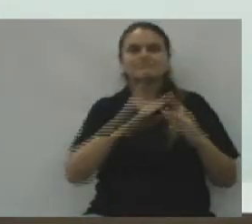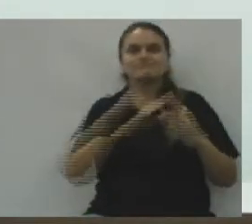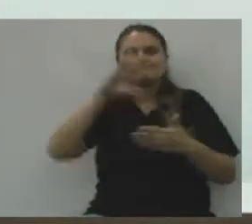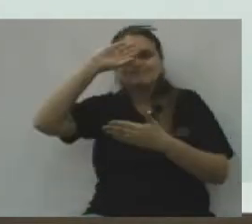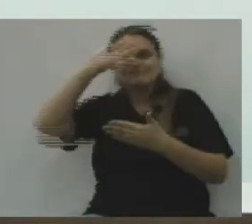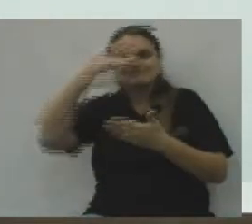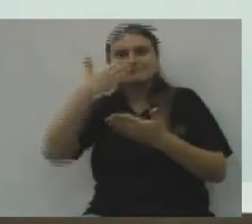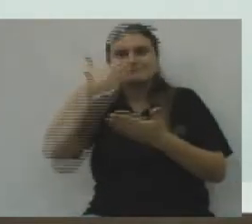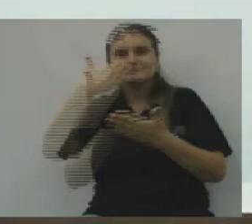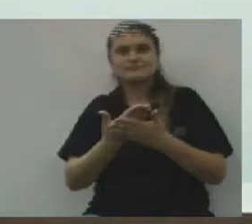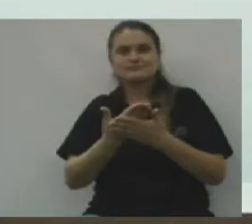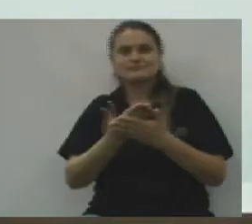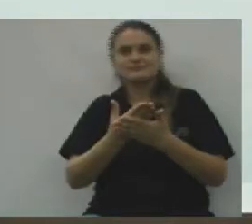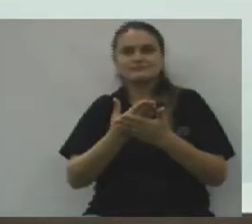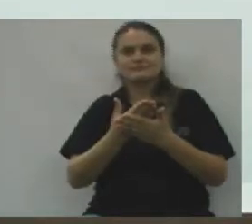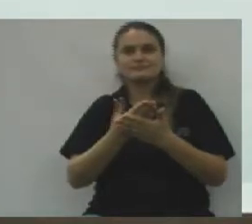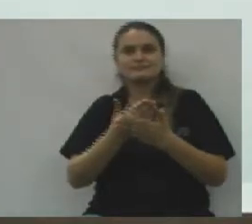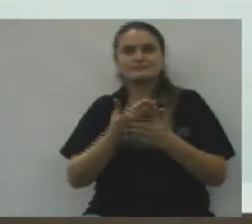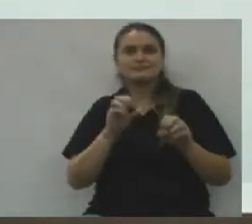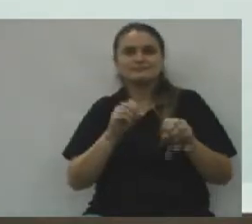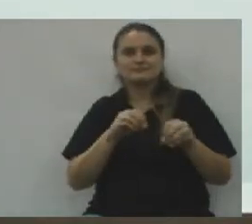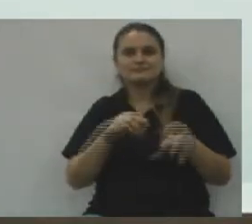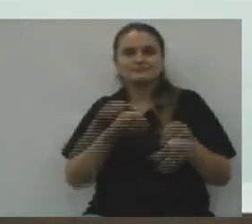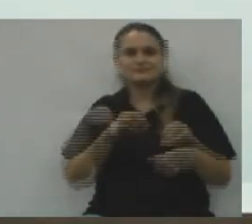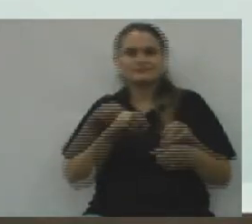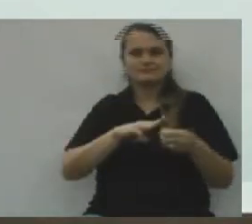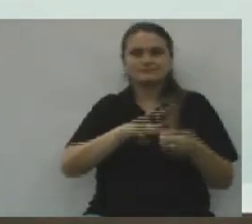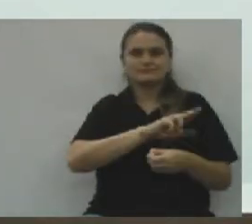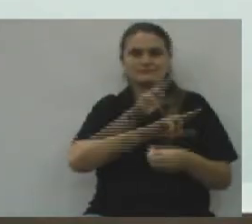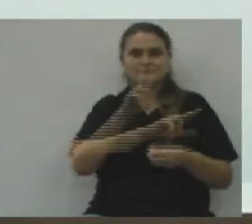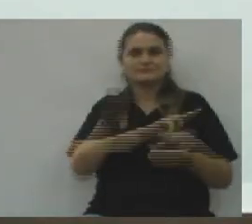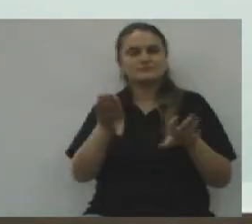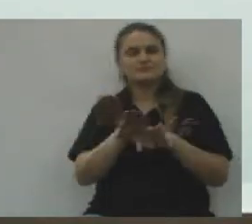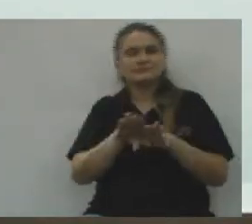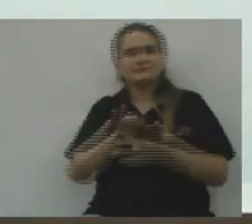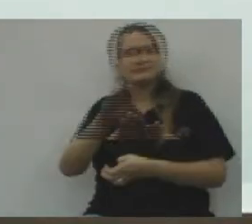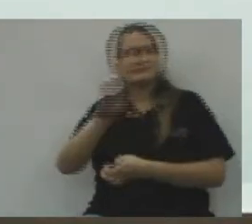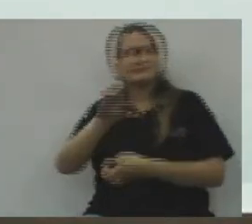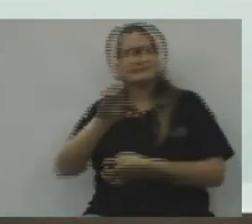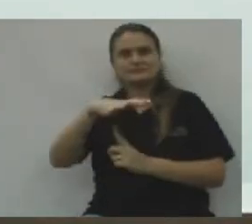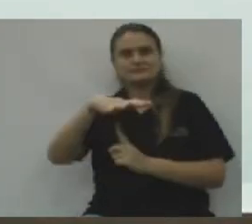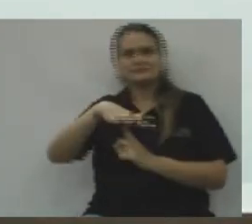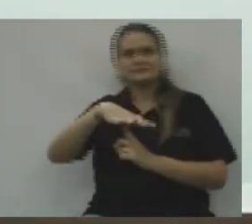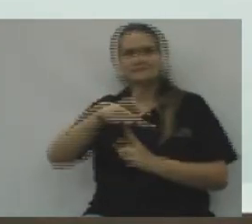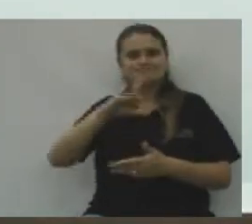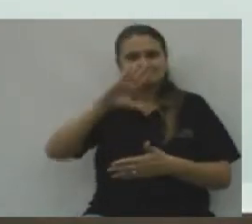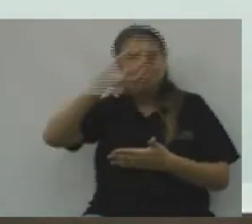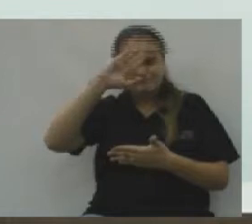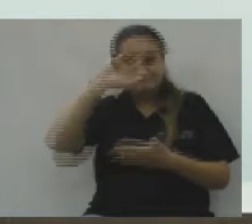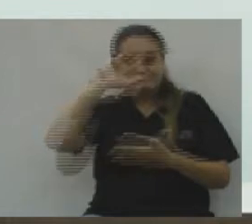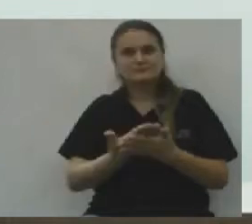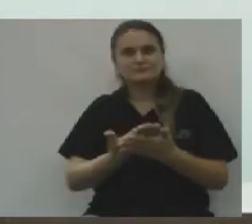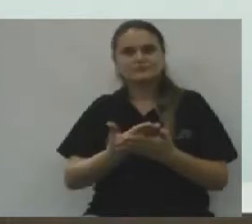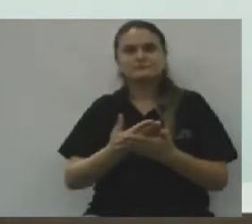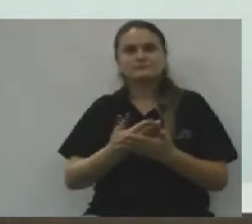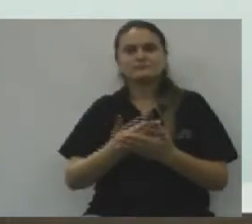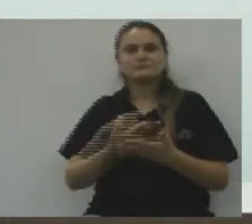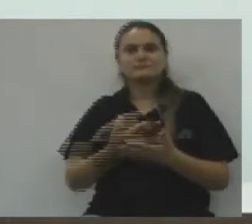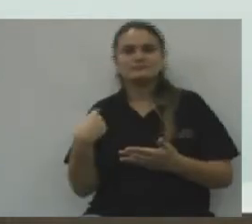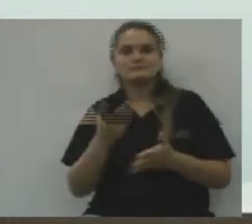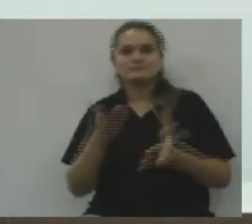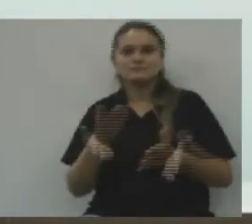certeza, na educação do nosso município, tanto municipal quanto estadual, toda a confiança. E quando nós retornamos